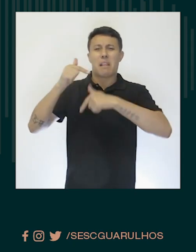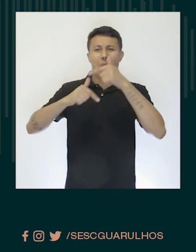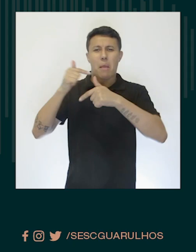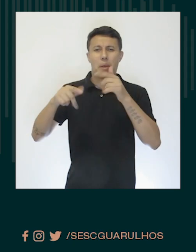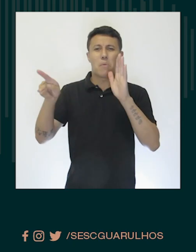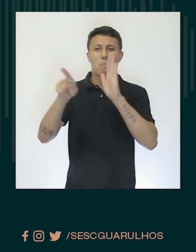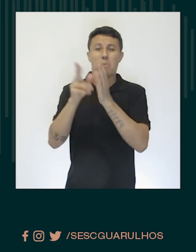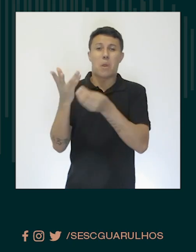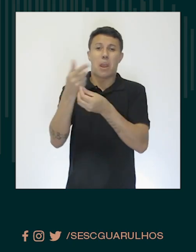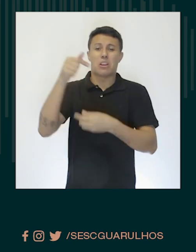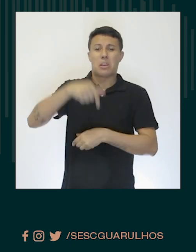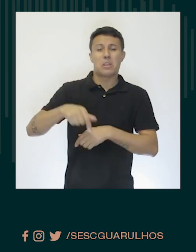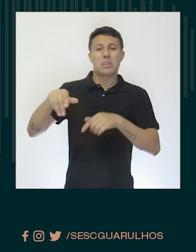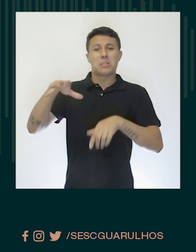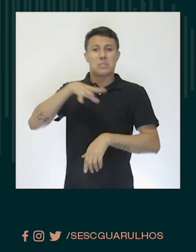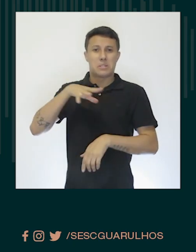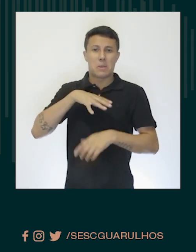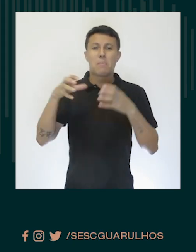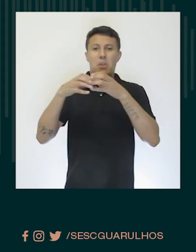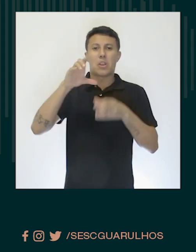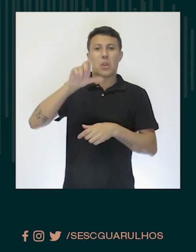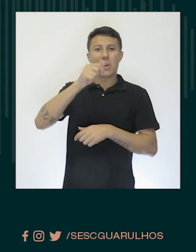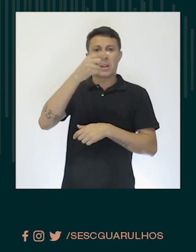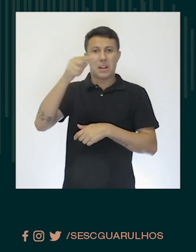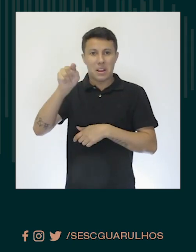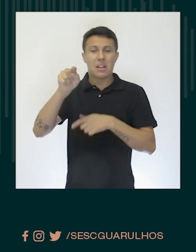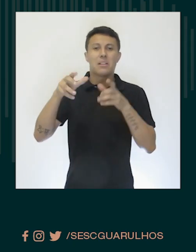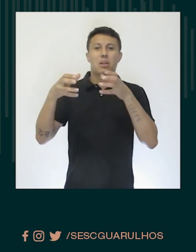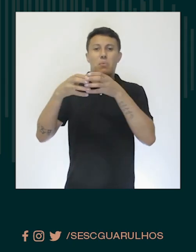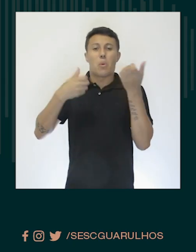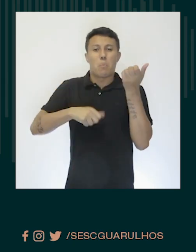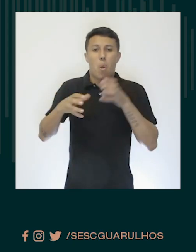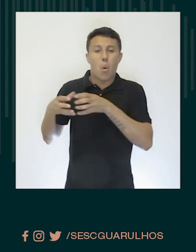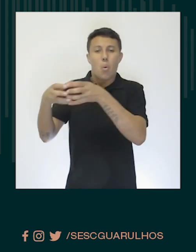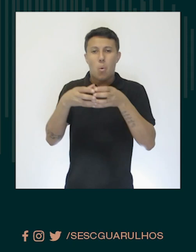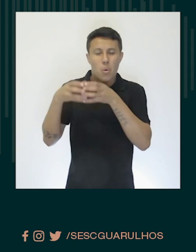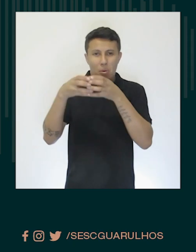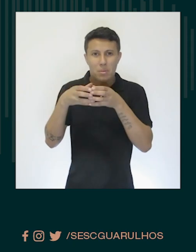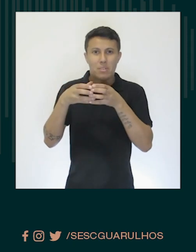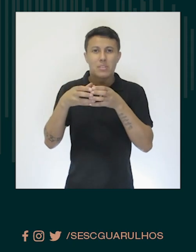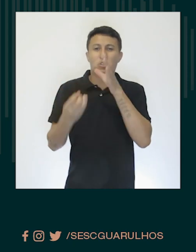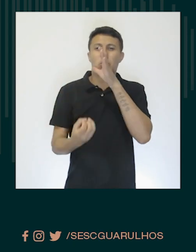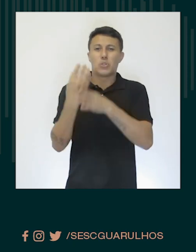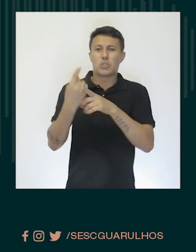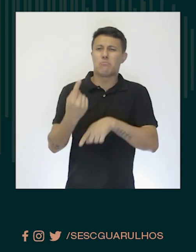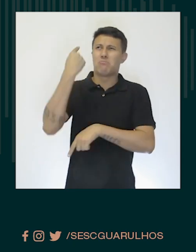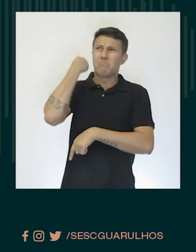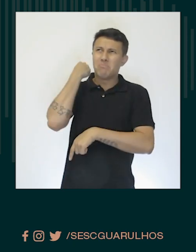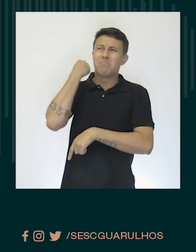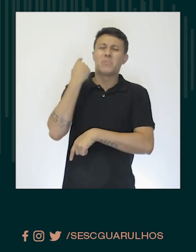de artistas aqui da cidade, o Projeto Clã, que é um coletivo de bandas que surgiu lá